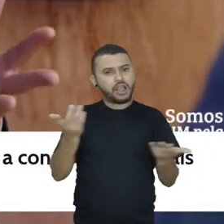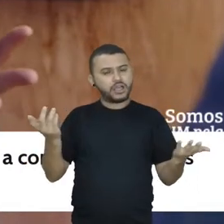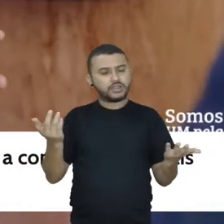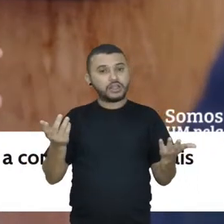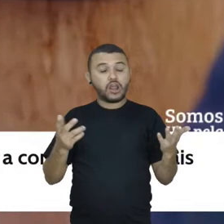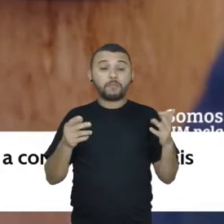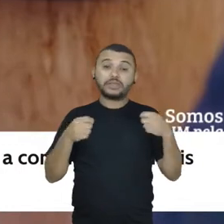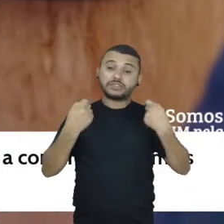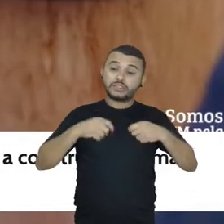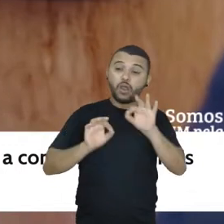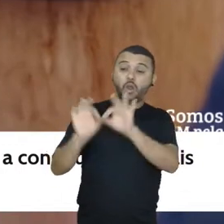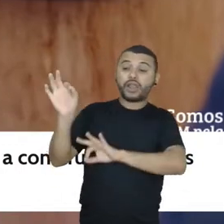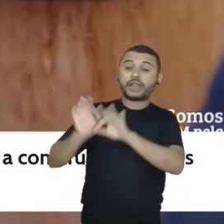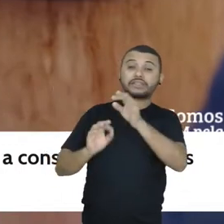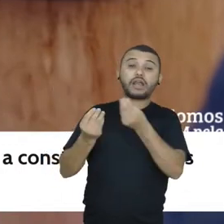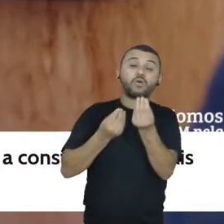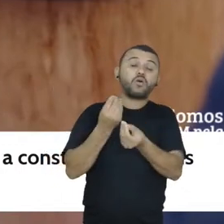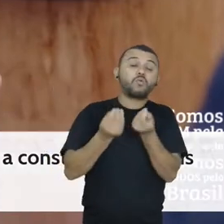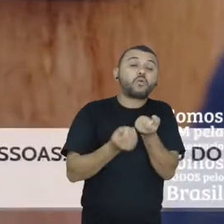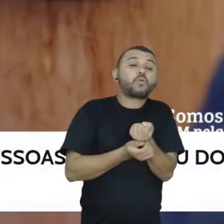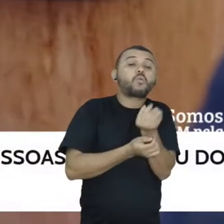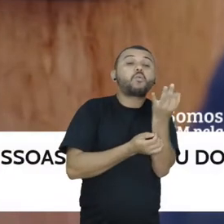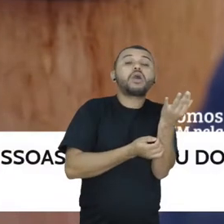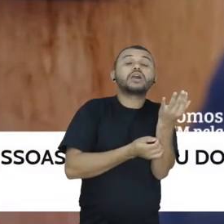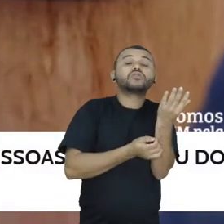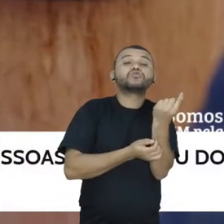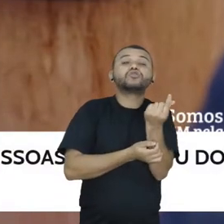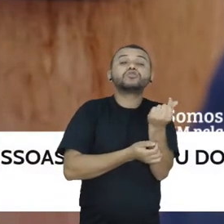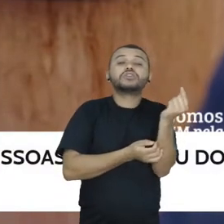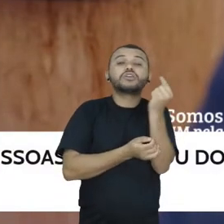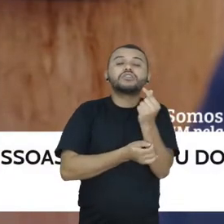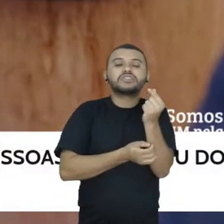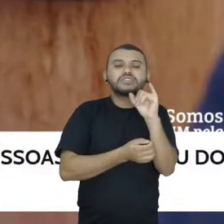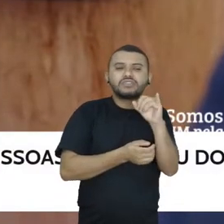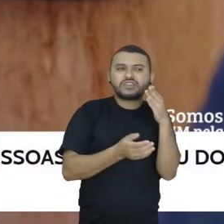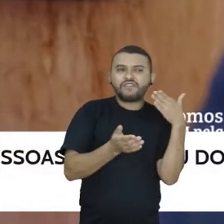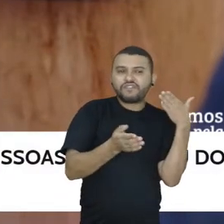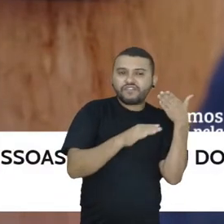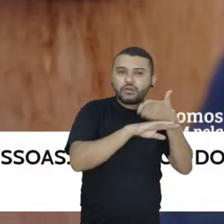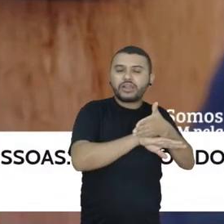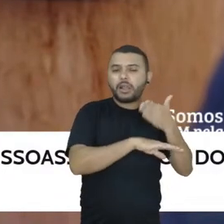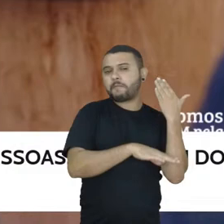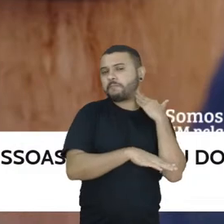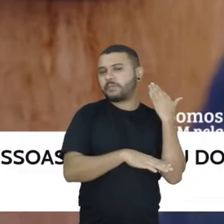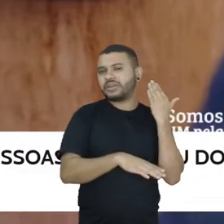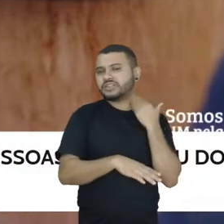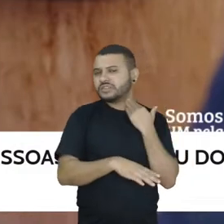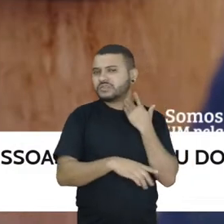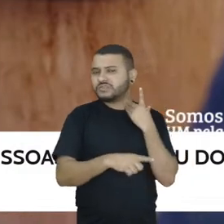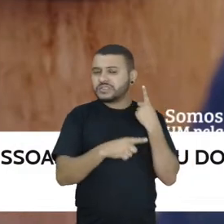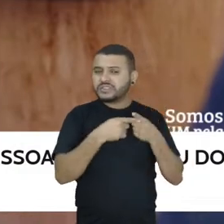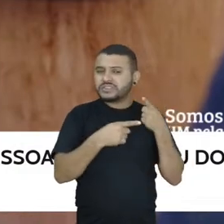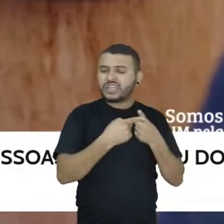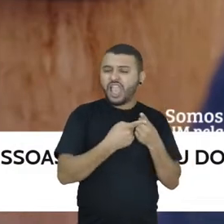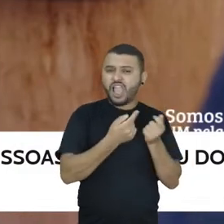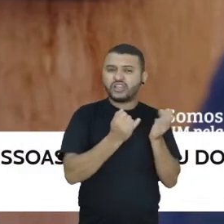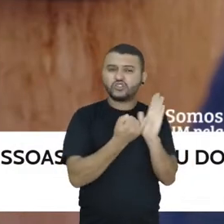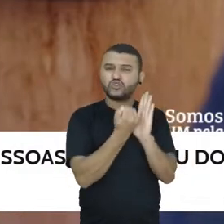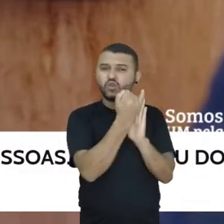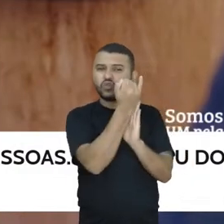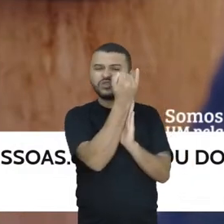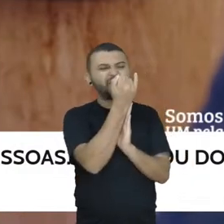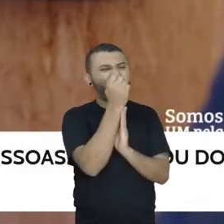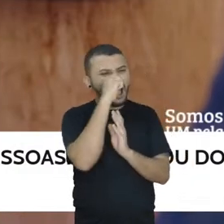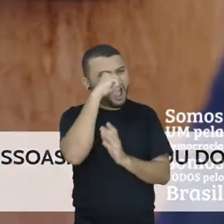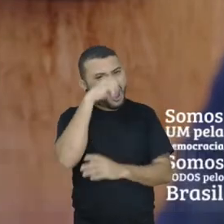logística... Custo de capital. Hoje, se você entrar num banco, você quebra. Por que que os juros no Brasil é tão